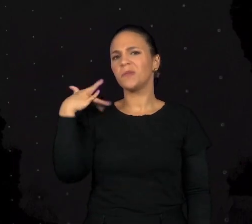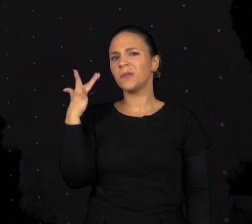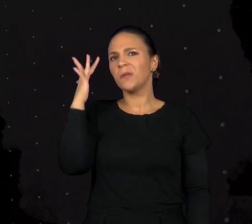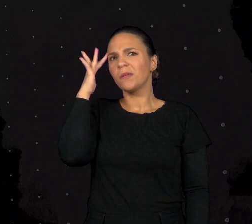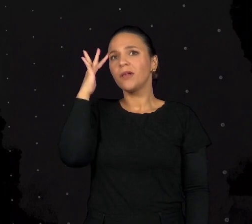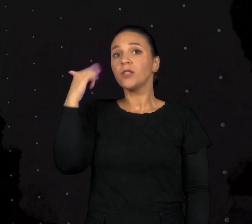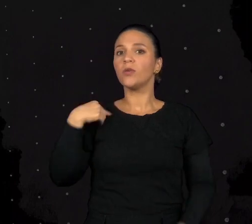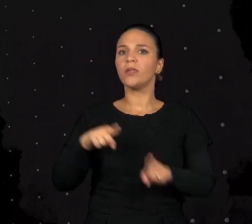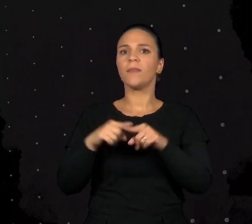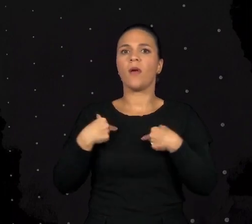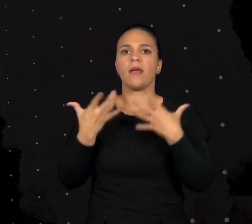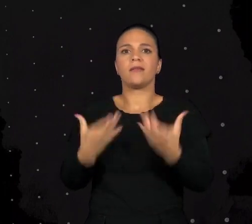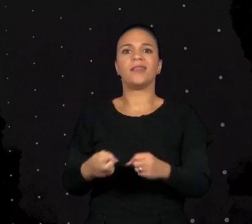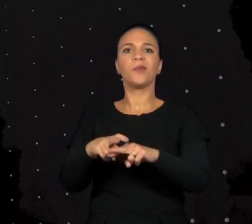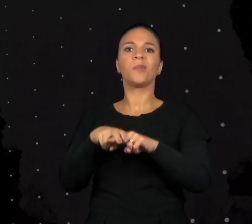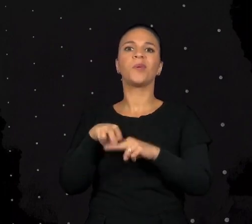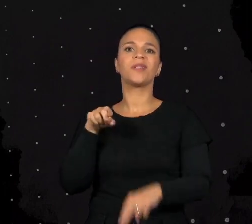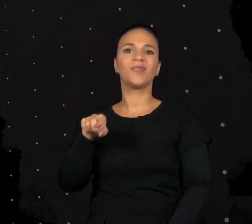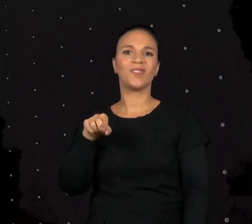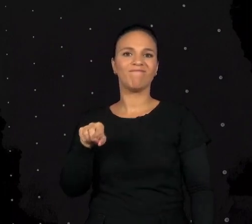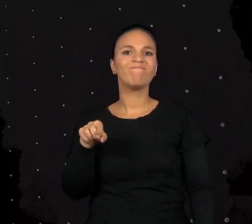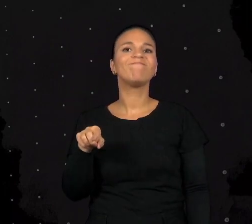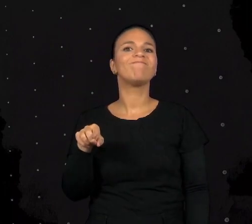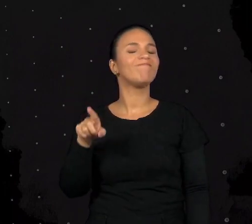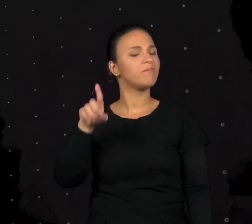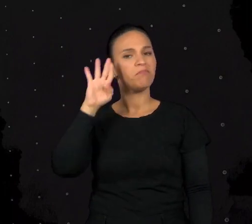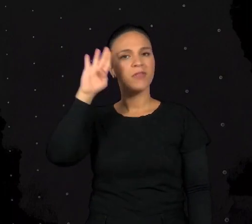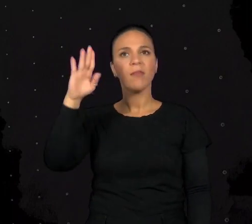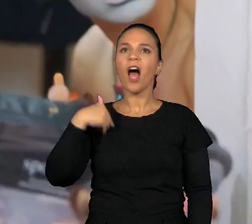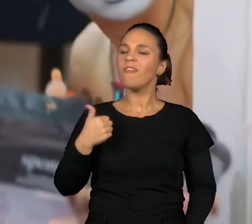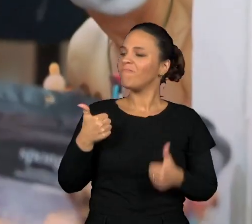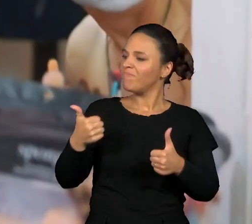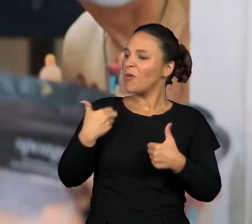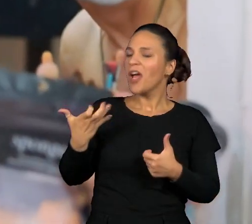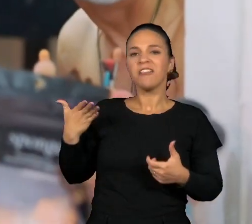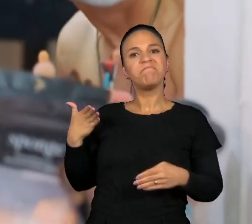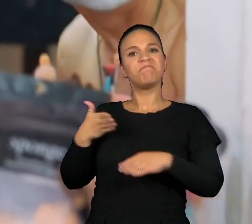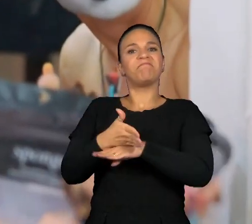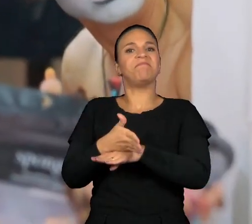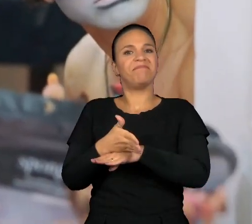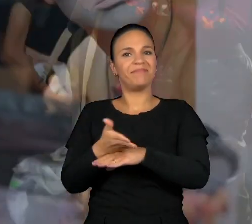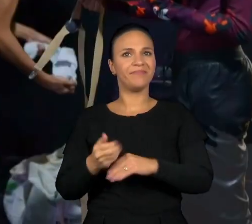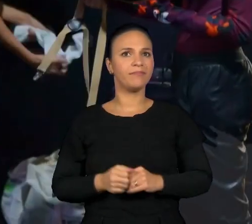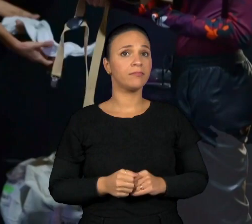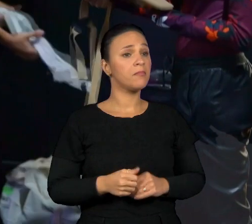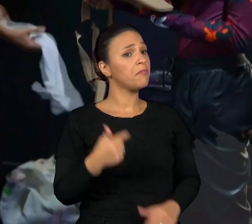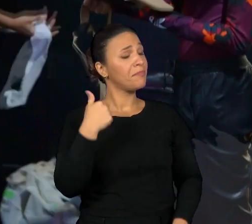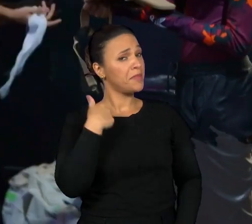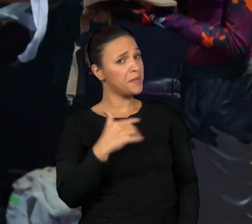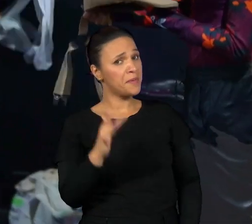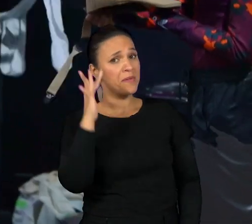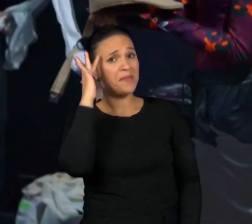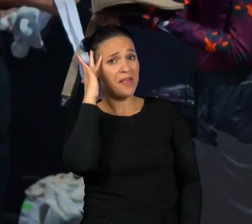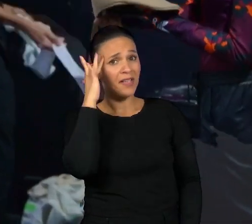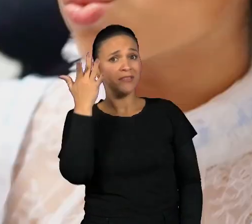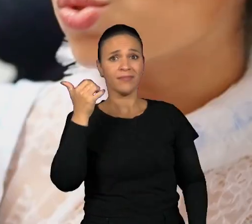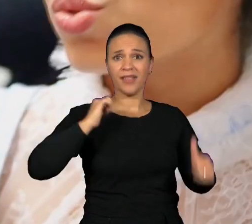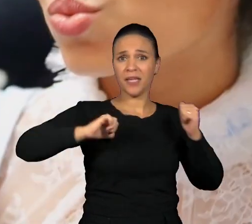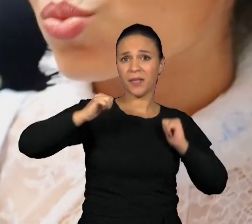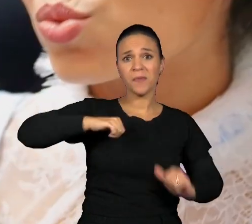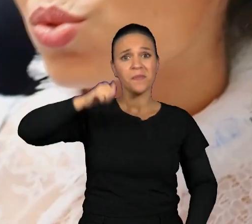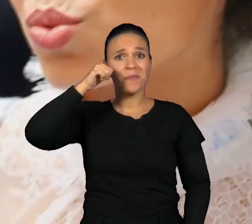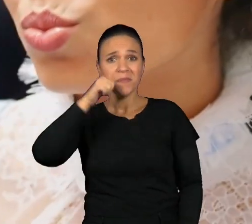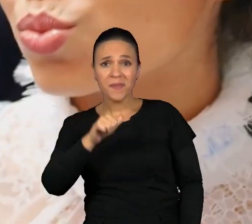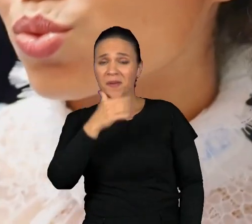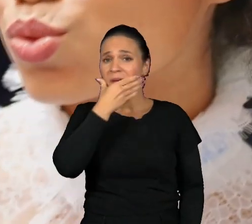eu aceitar o trabalho. Eu acho que isso foi fundamental, diria eu. E acho que atores e atrizes